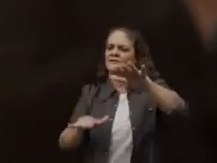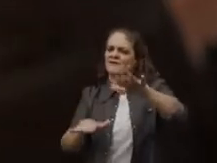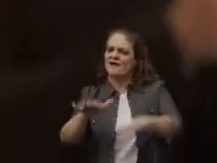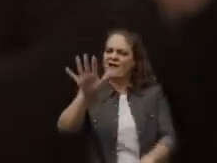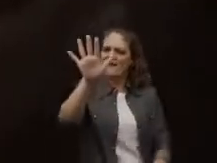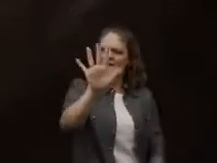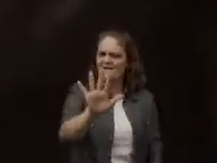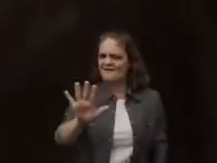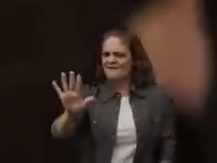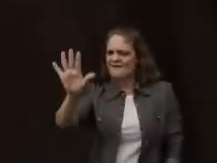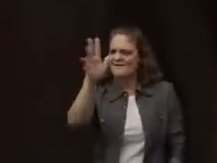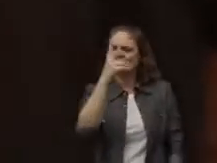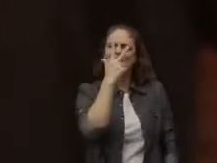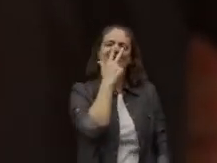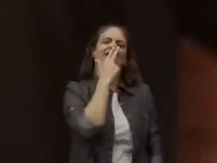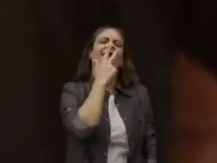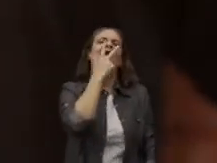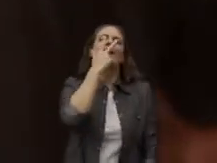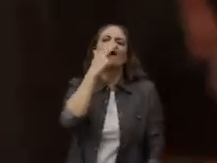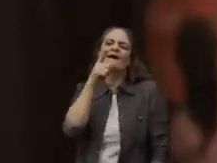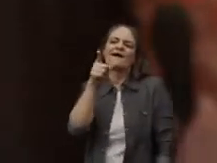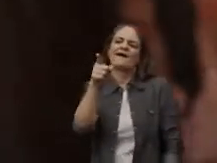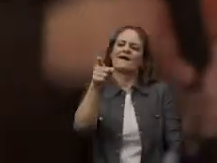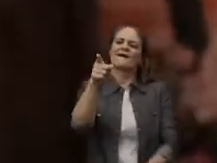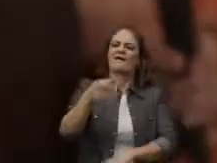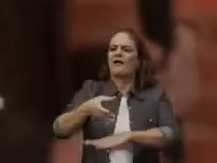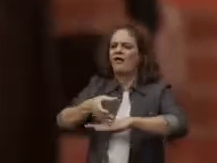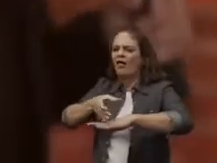encontrar um gole de cerveja.